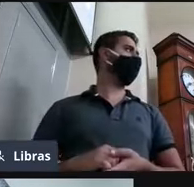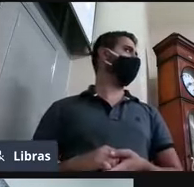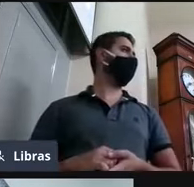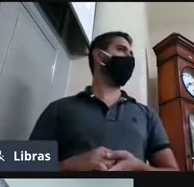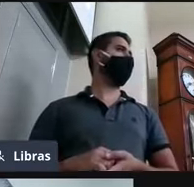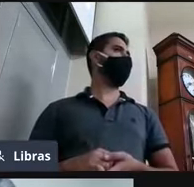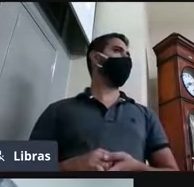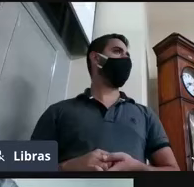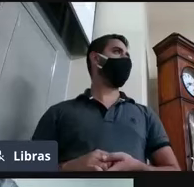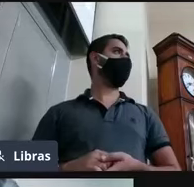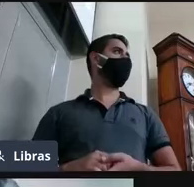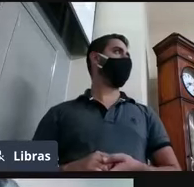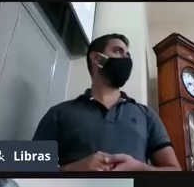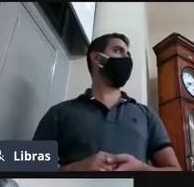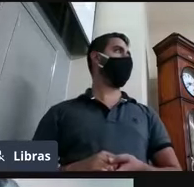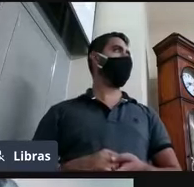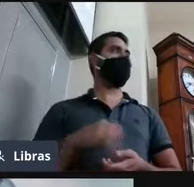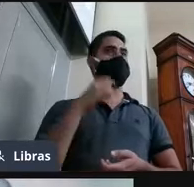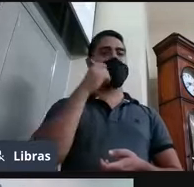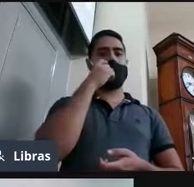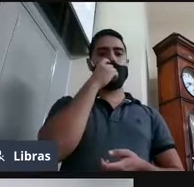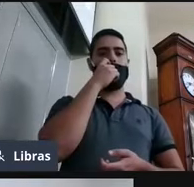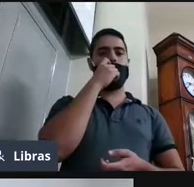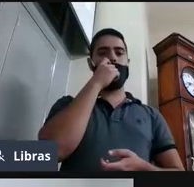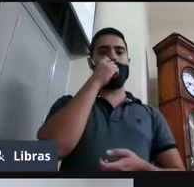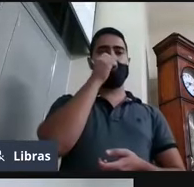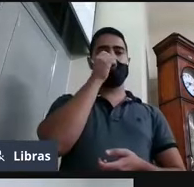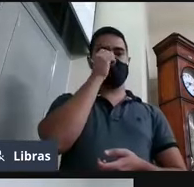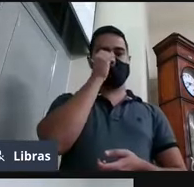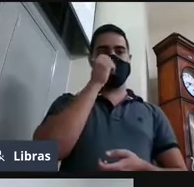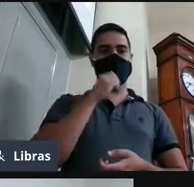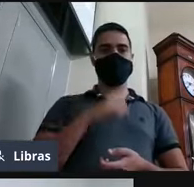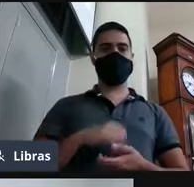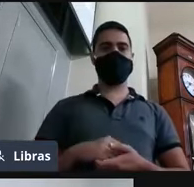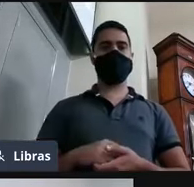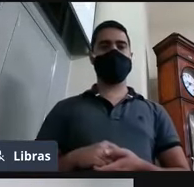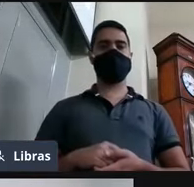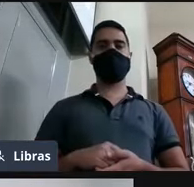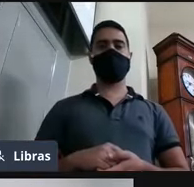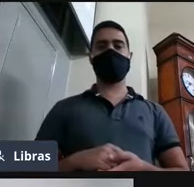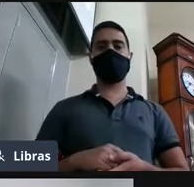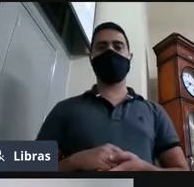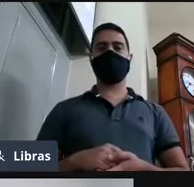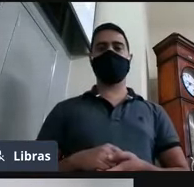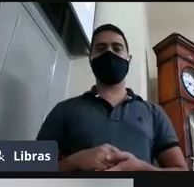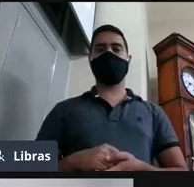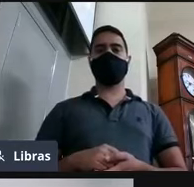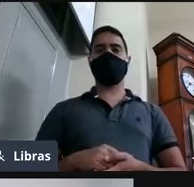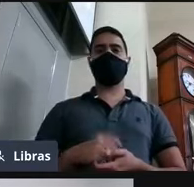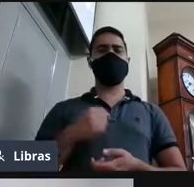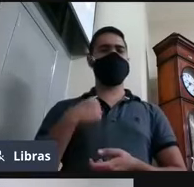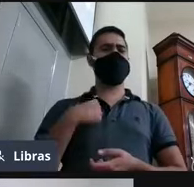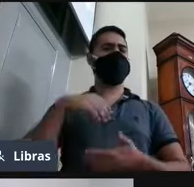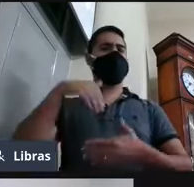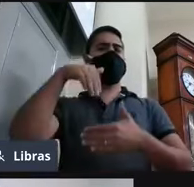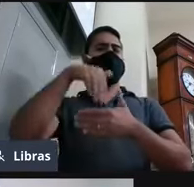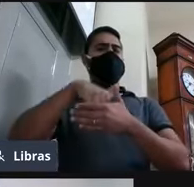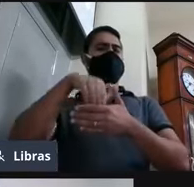Vou pedir posicionamento aí. Bom, o meu voto contrário, né, o meu